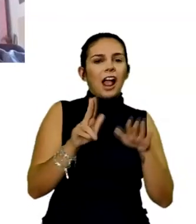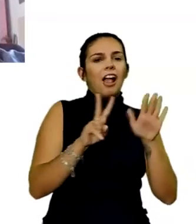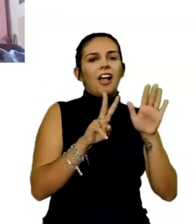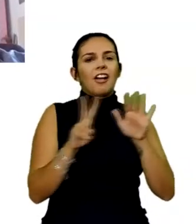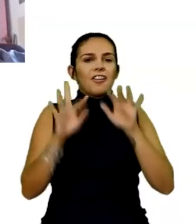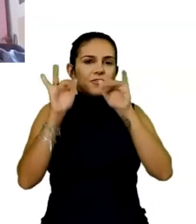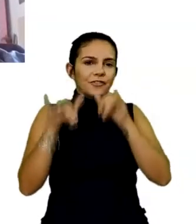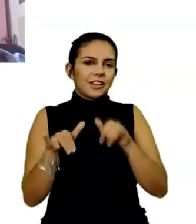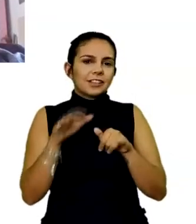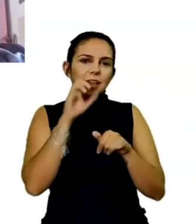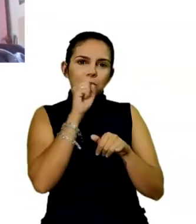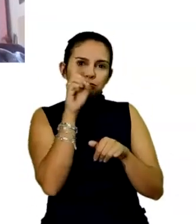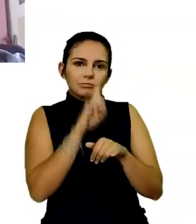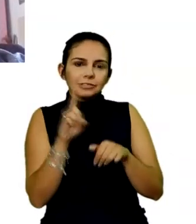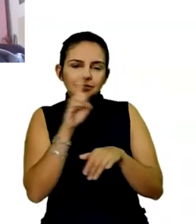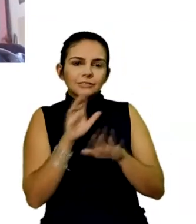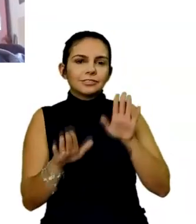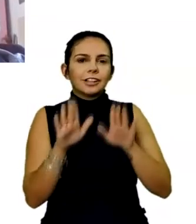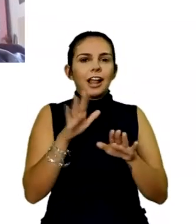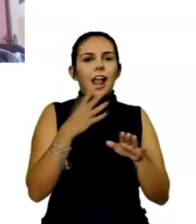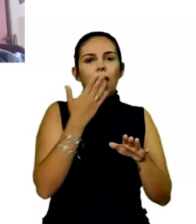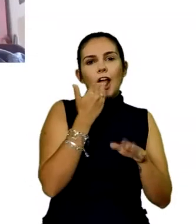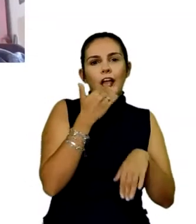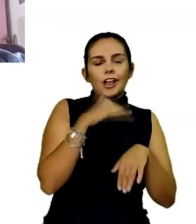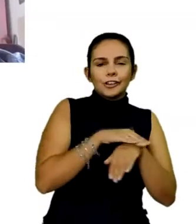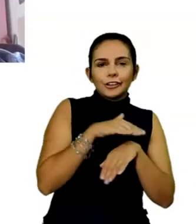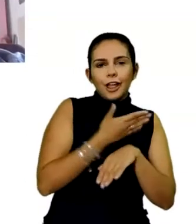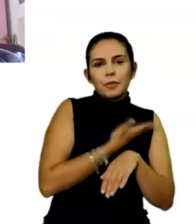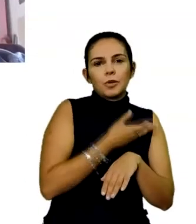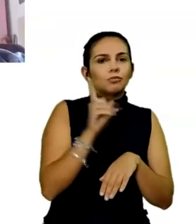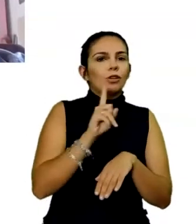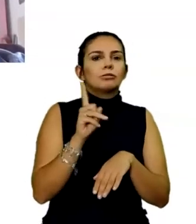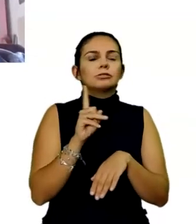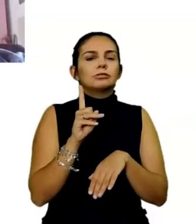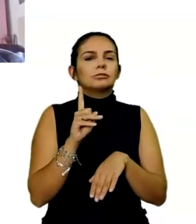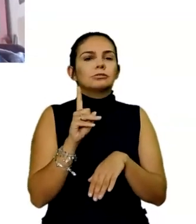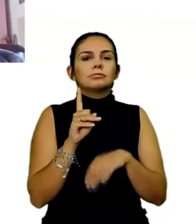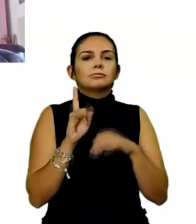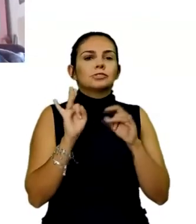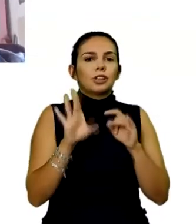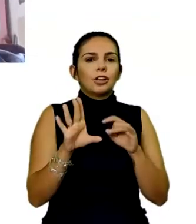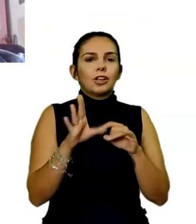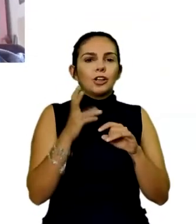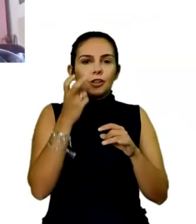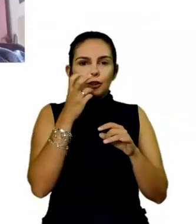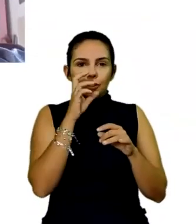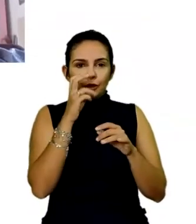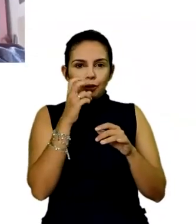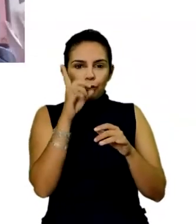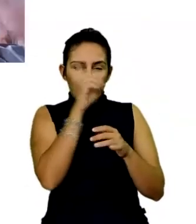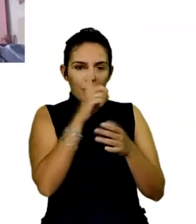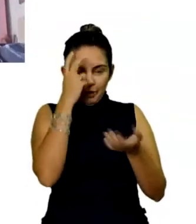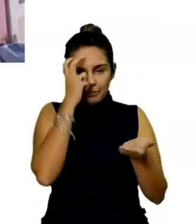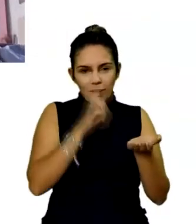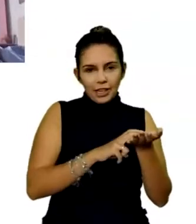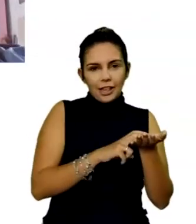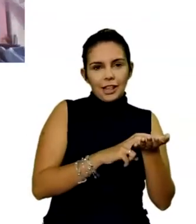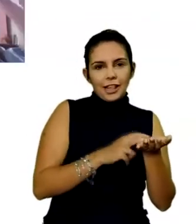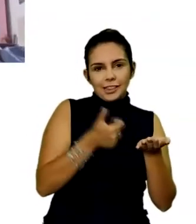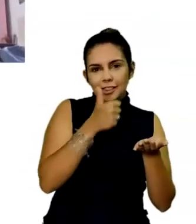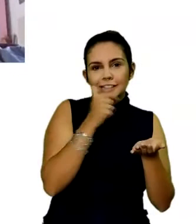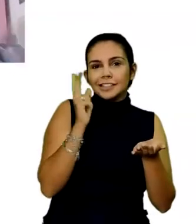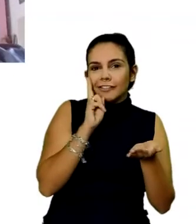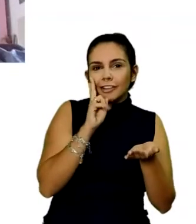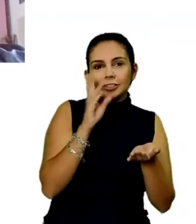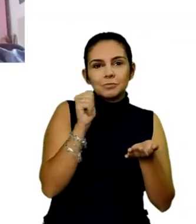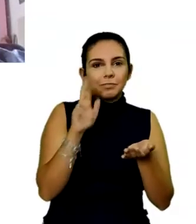Às vezes, final de semana, saía, jantava com os amigos e tal, mas não passava por aí. Domingo de manhã ia tomar uma